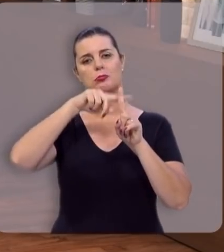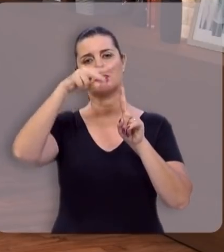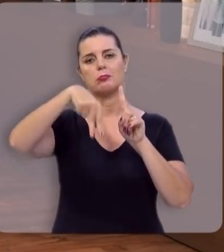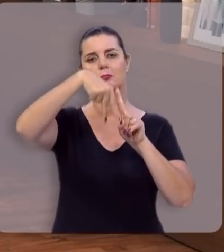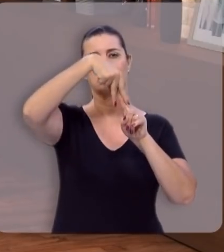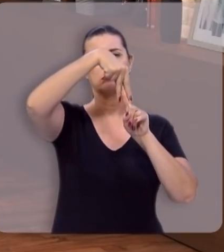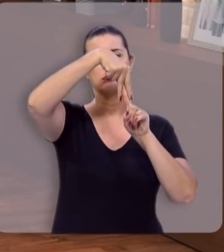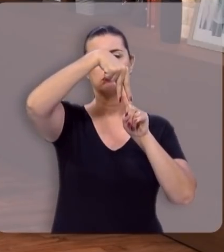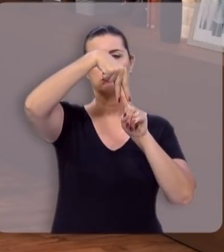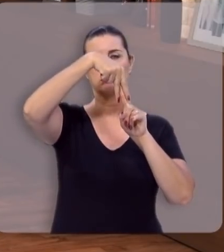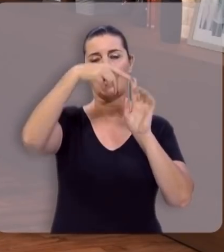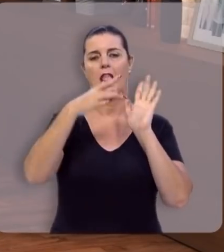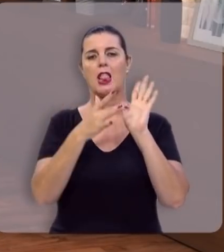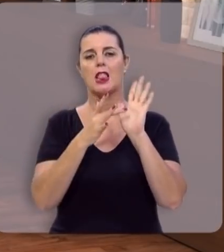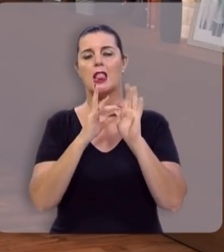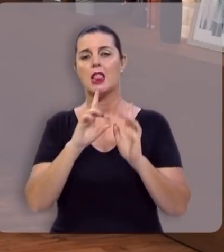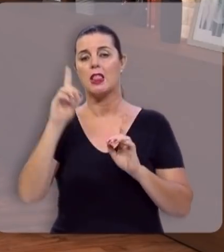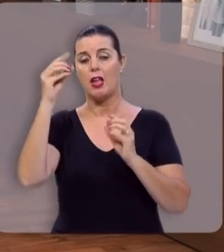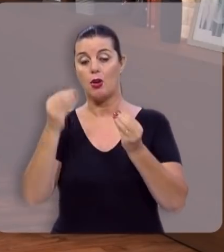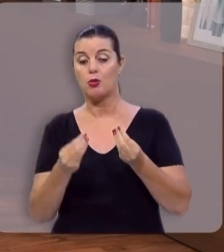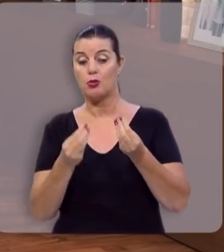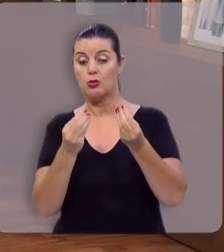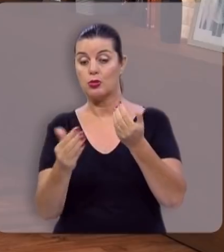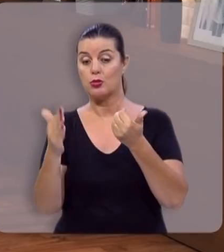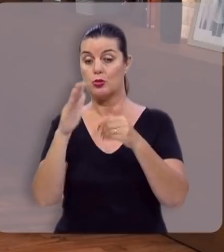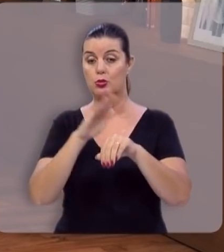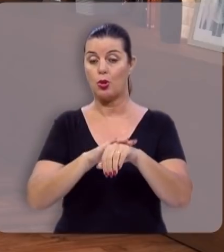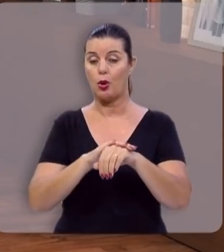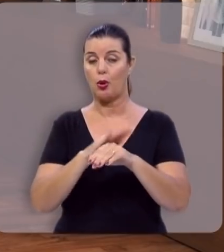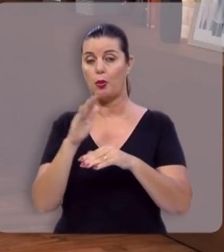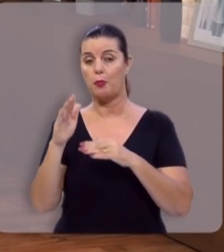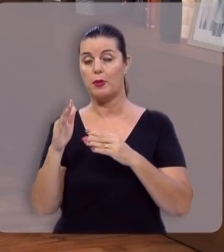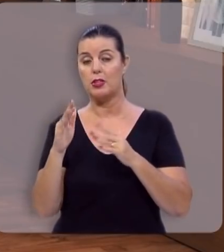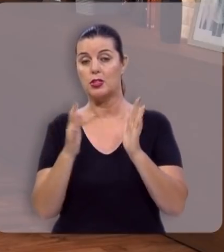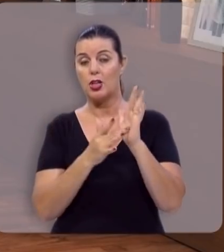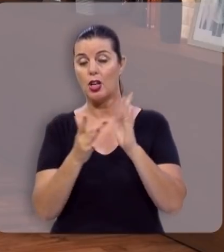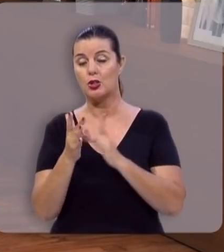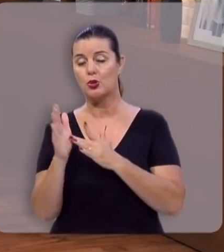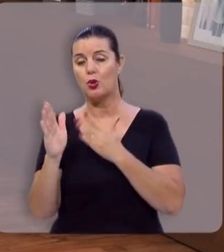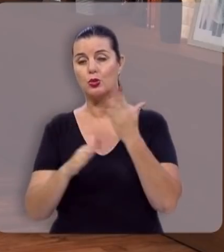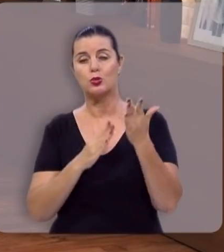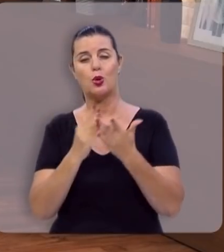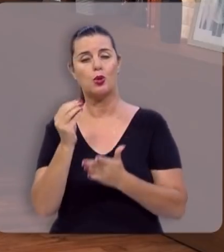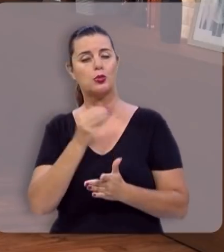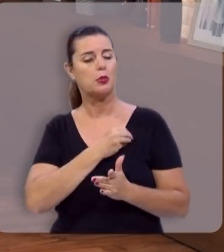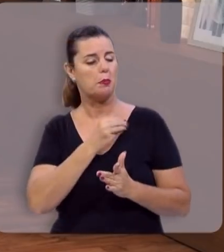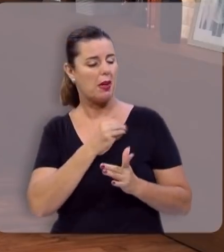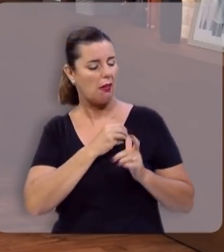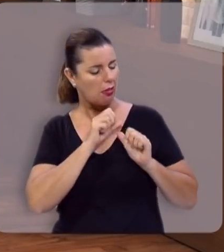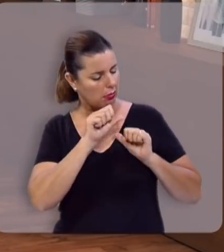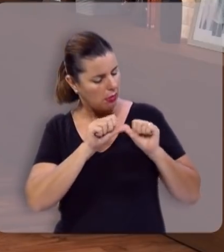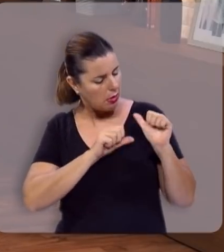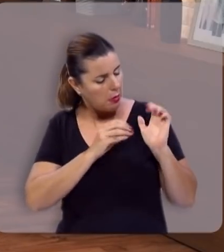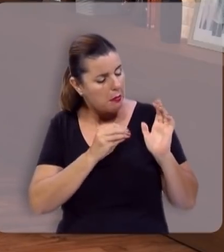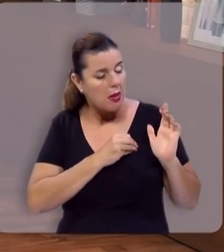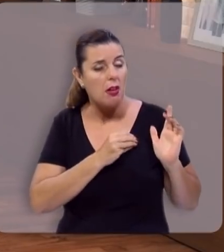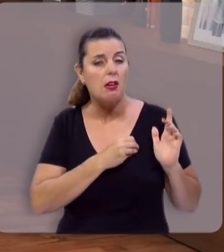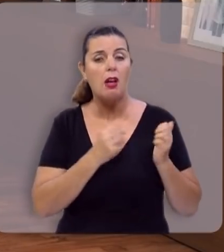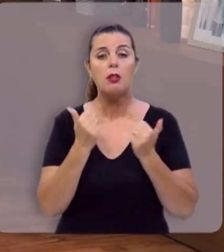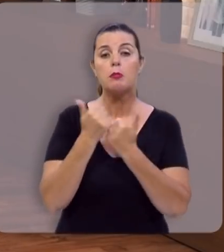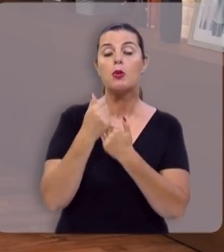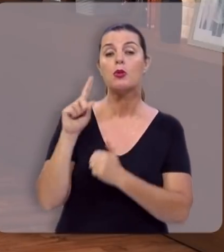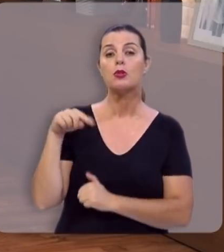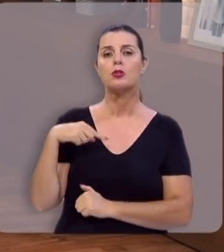Deus lançou sobre ele a iniquidade de todos nós. Ele foi feito pecado por nós.